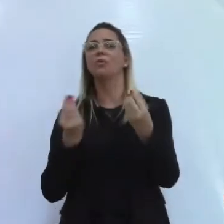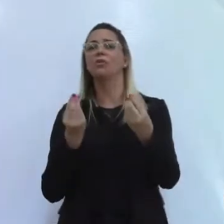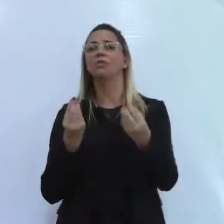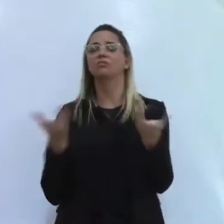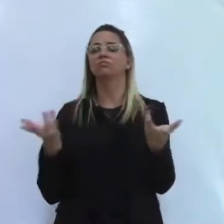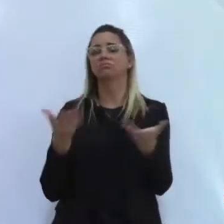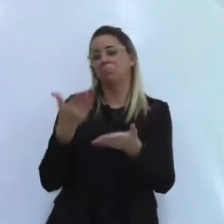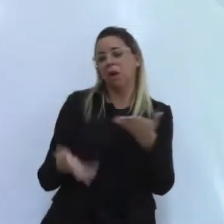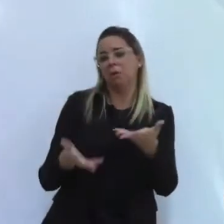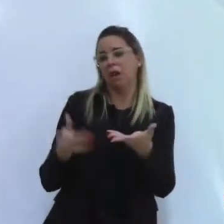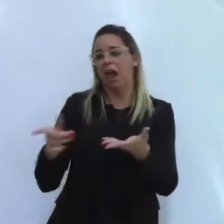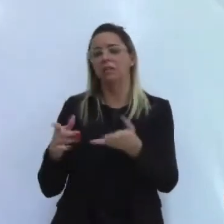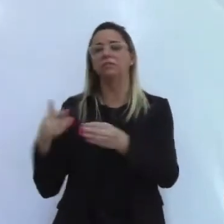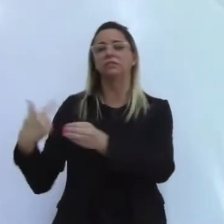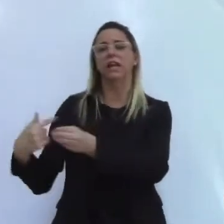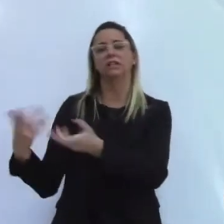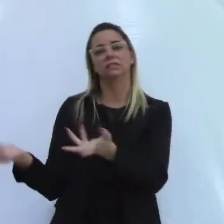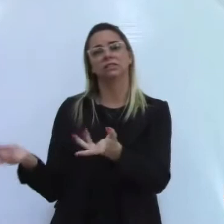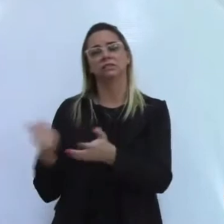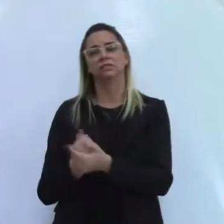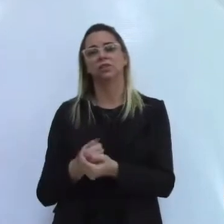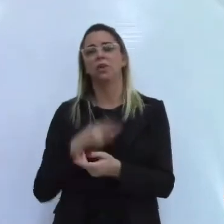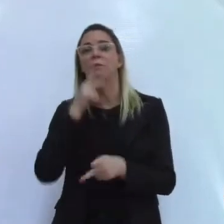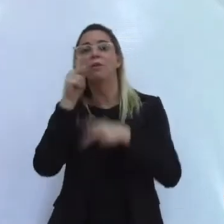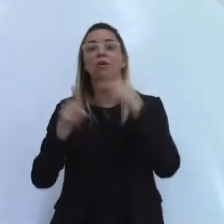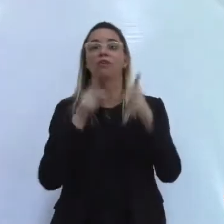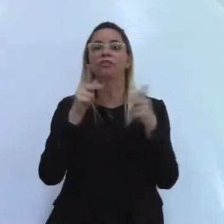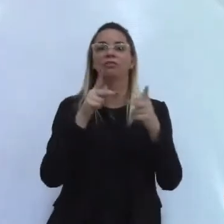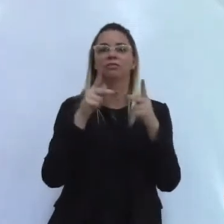Esse povo tem uma ilusão.